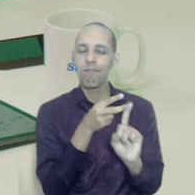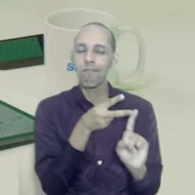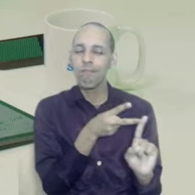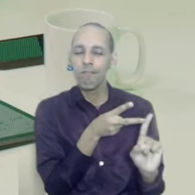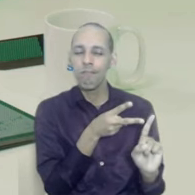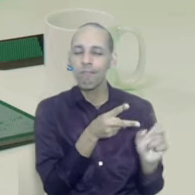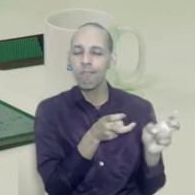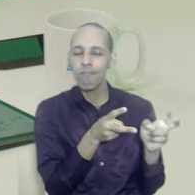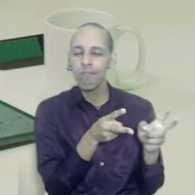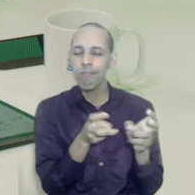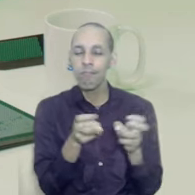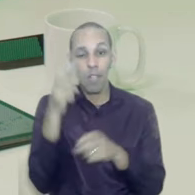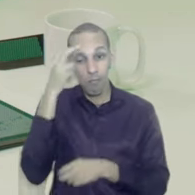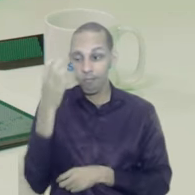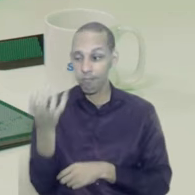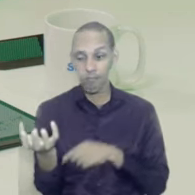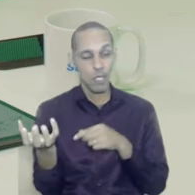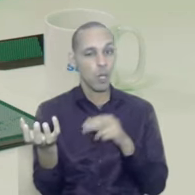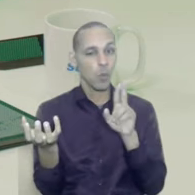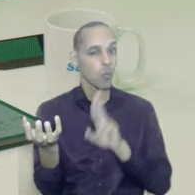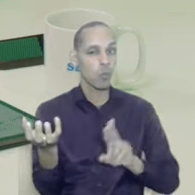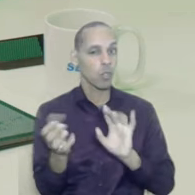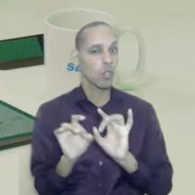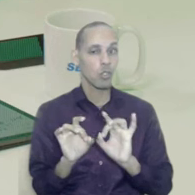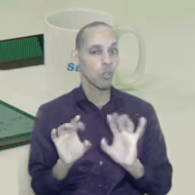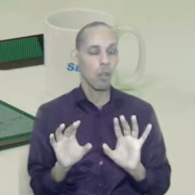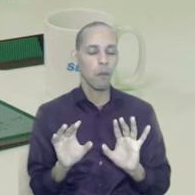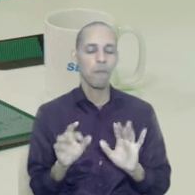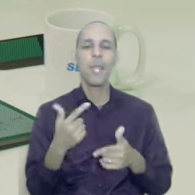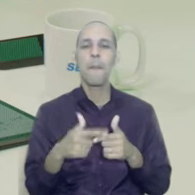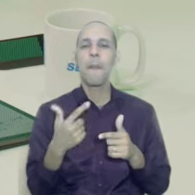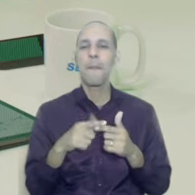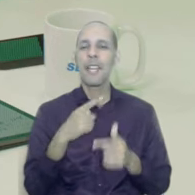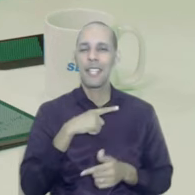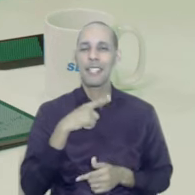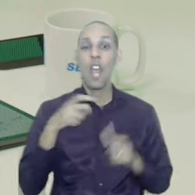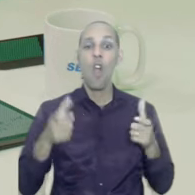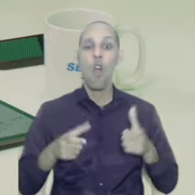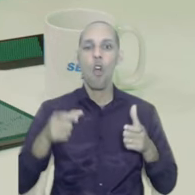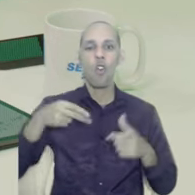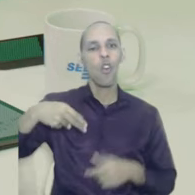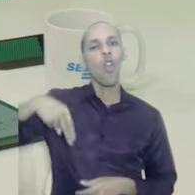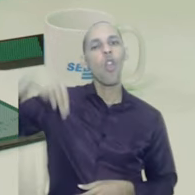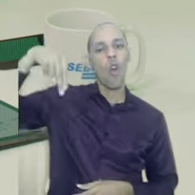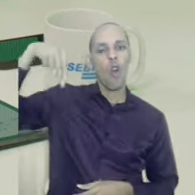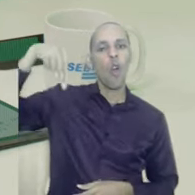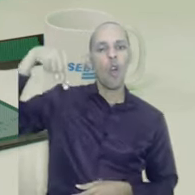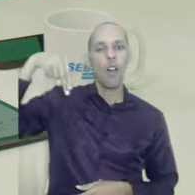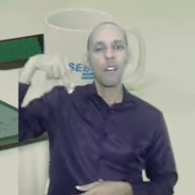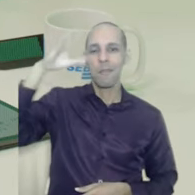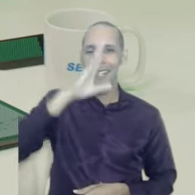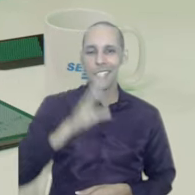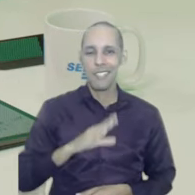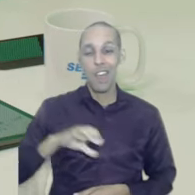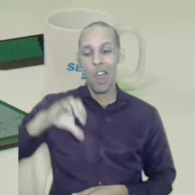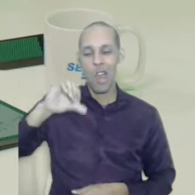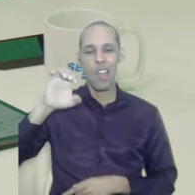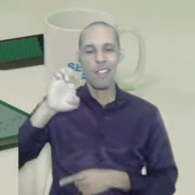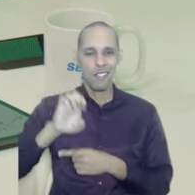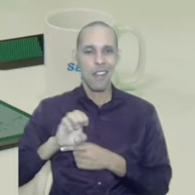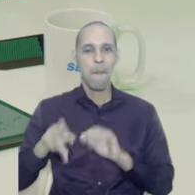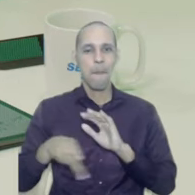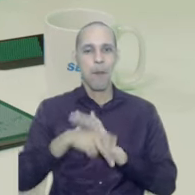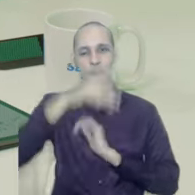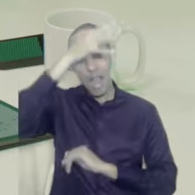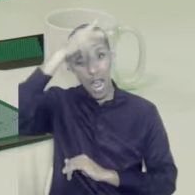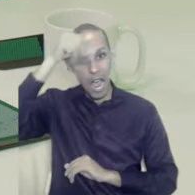Inteligência Artificial você tem um grande problema no norte do Brasil nos nove estados da Amazônia legal que é a cobertura de nuvem